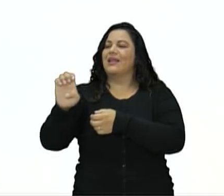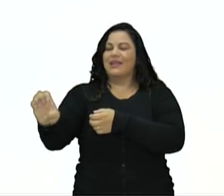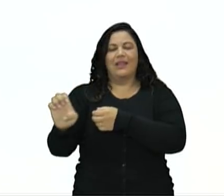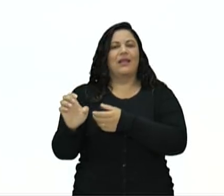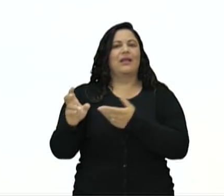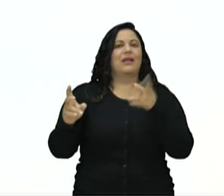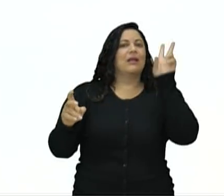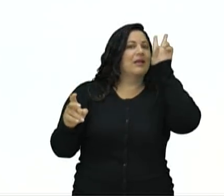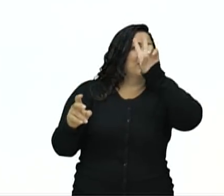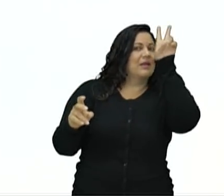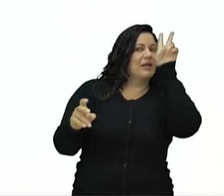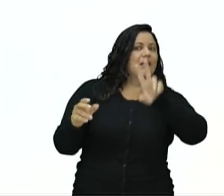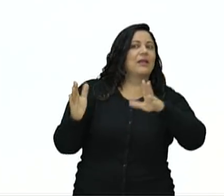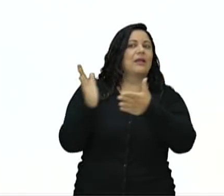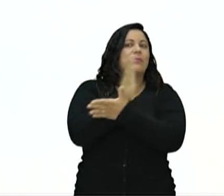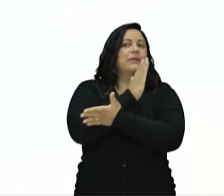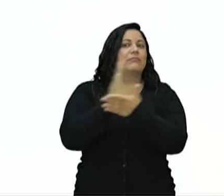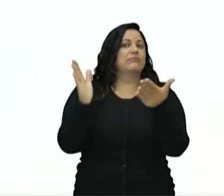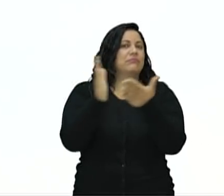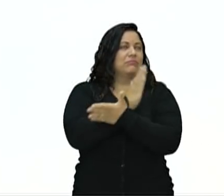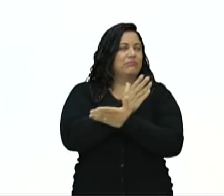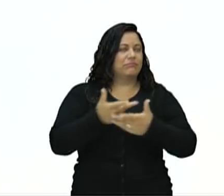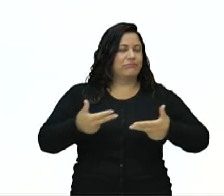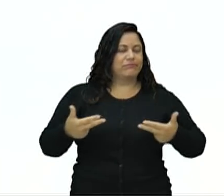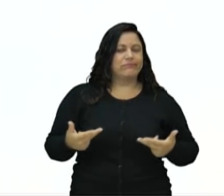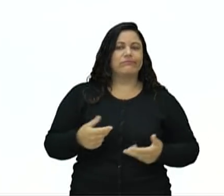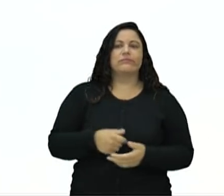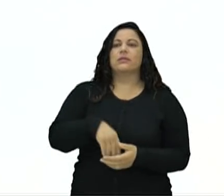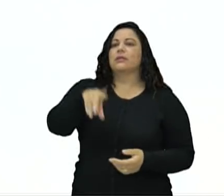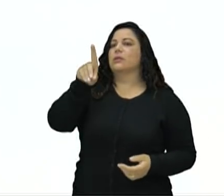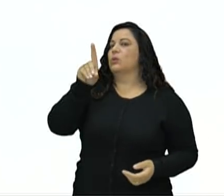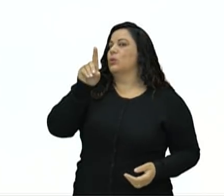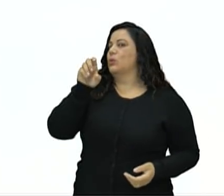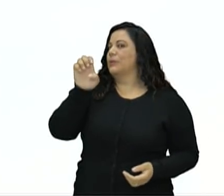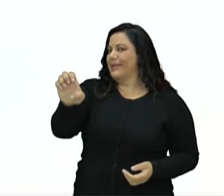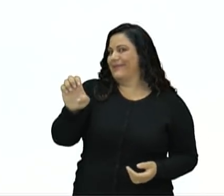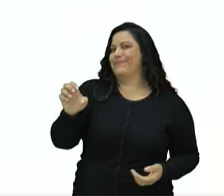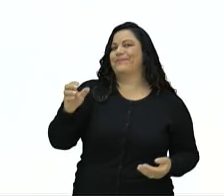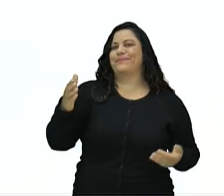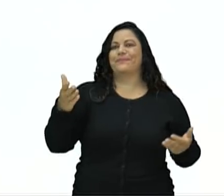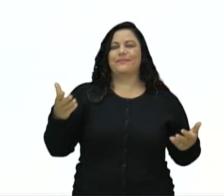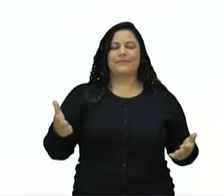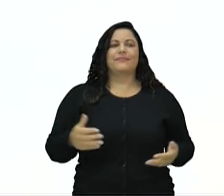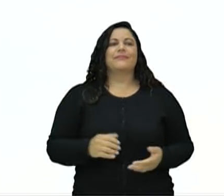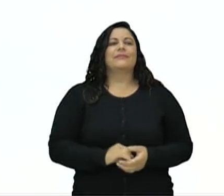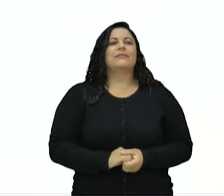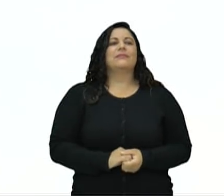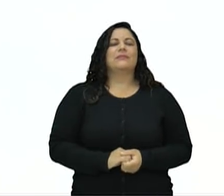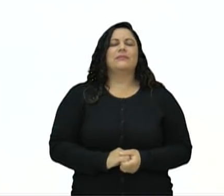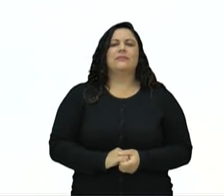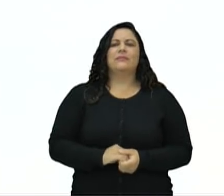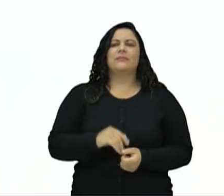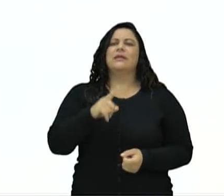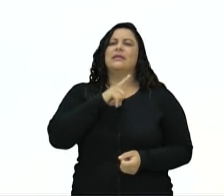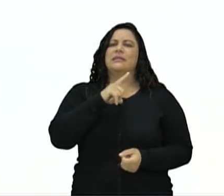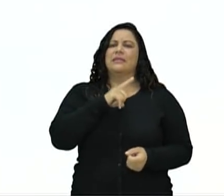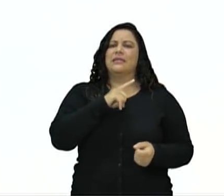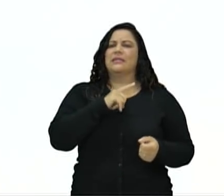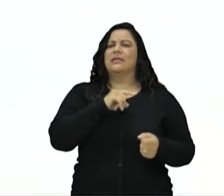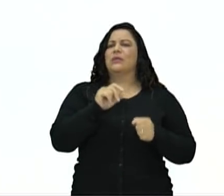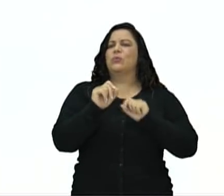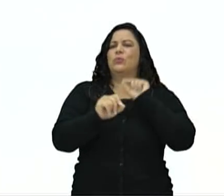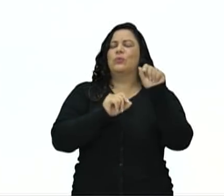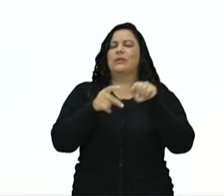lembra alguma coisa. Né? Se eu colocar o de, então necessariamente eu vou ter que ter ali os pronomes oblíquos. Né?